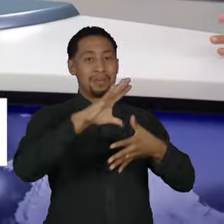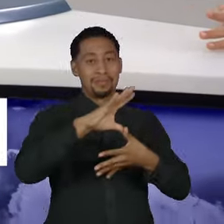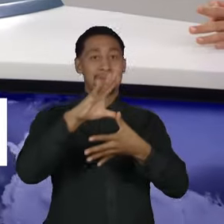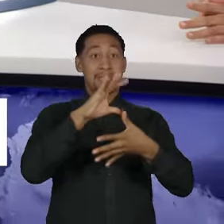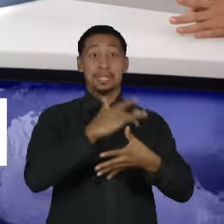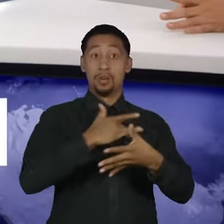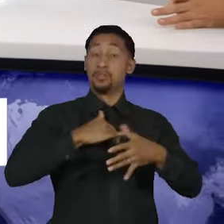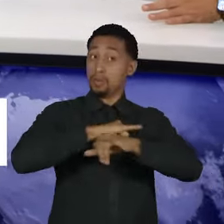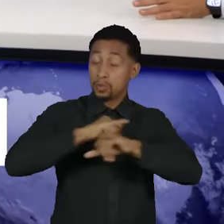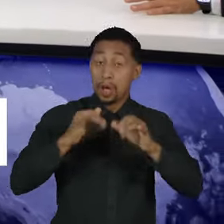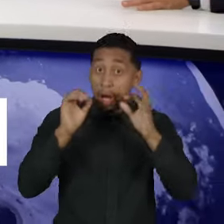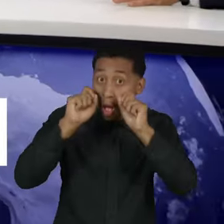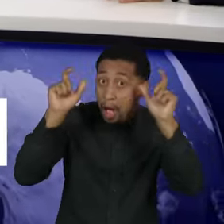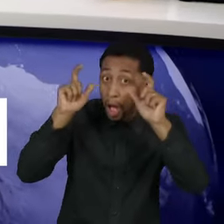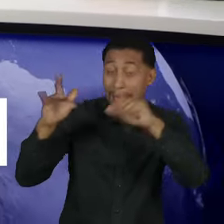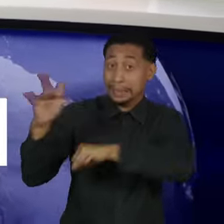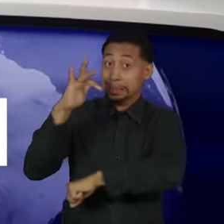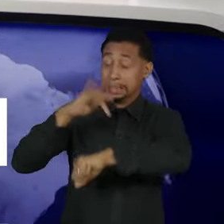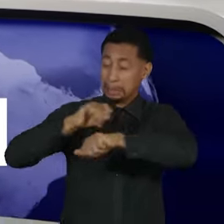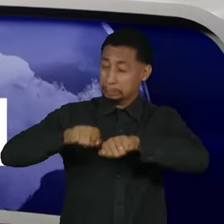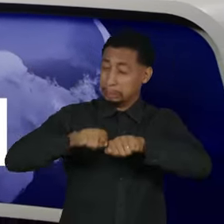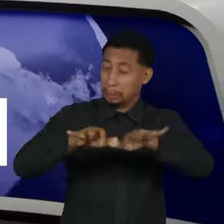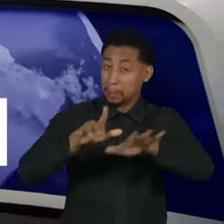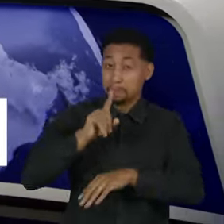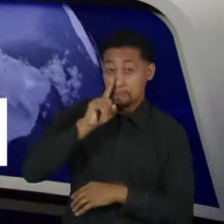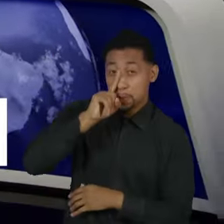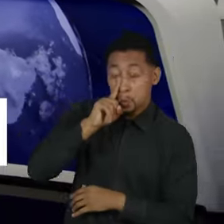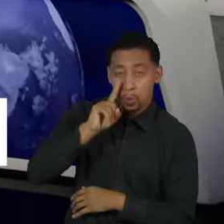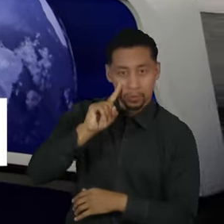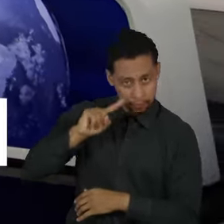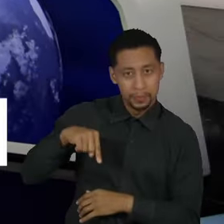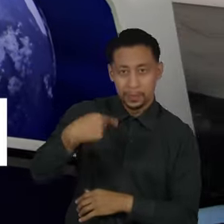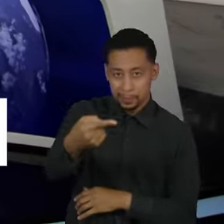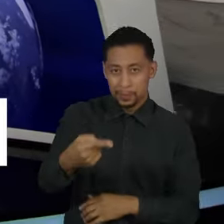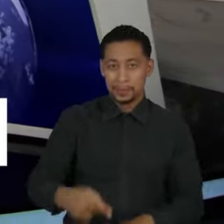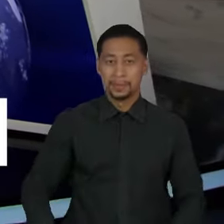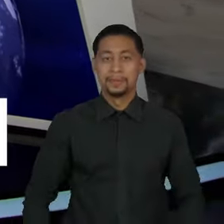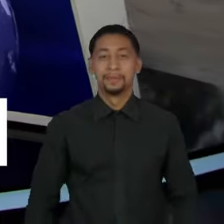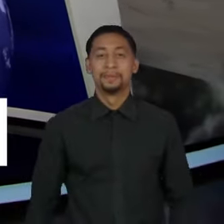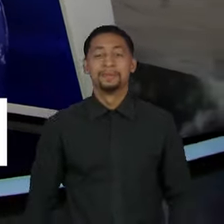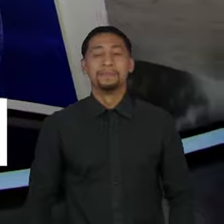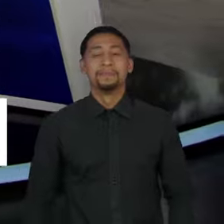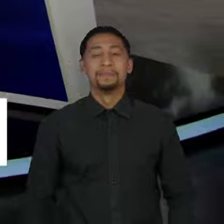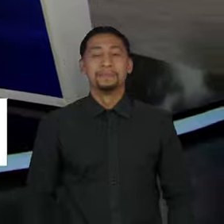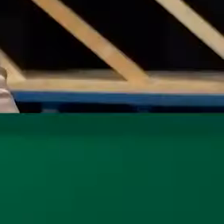pior surto de dengue na história das Américas. A gente volta já já.